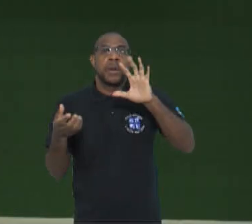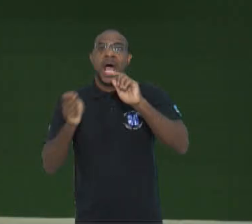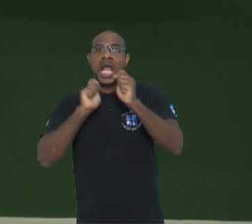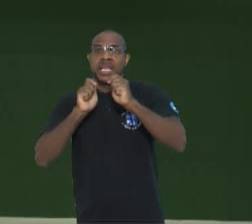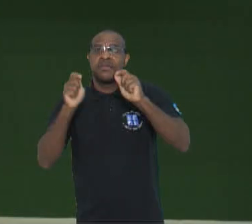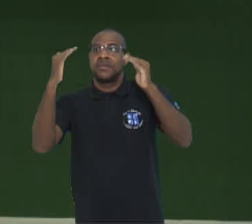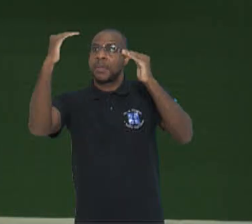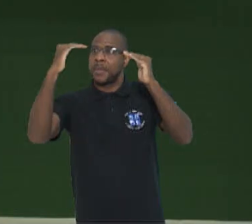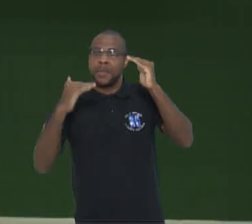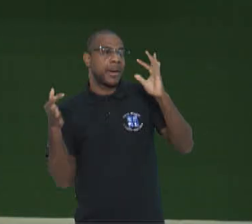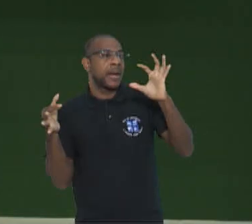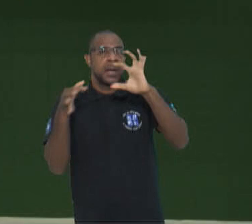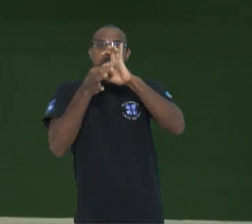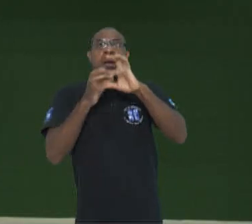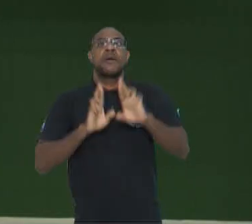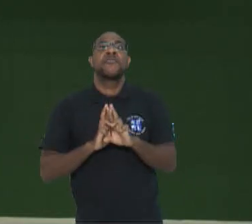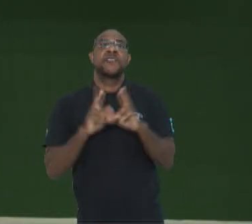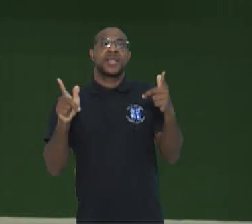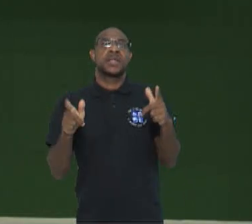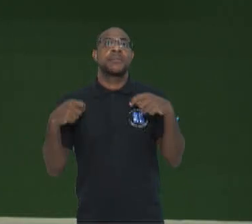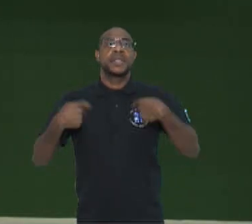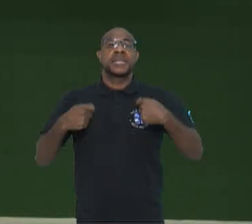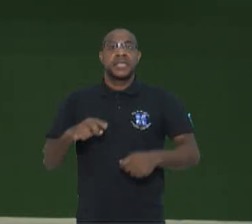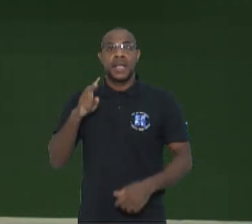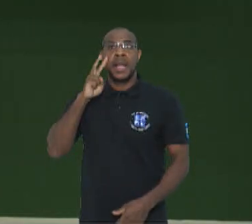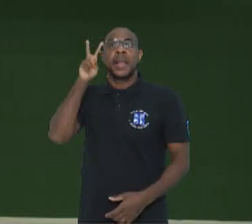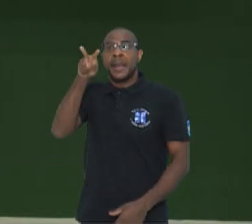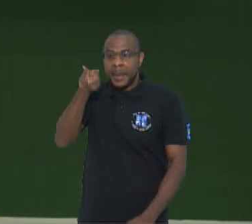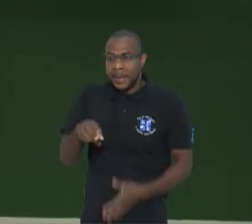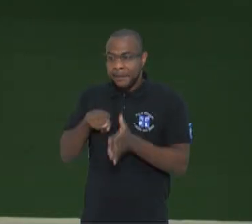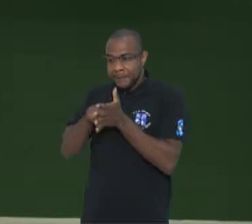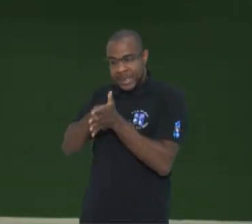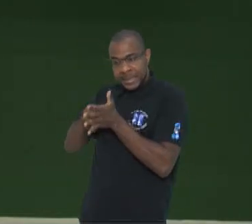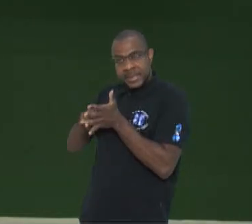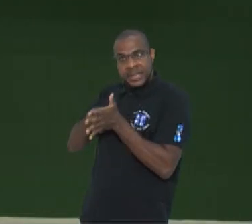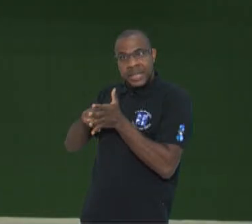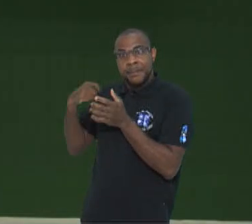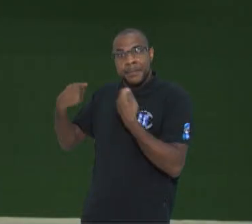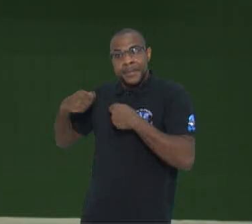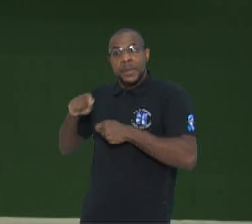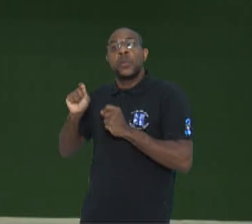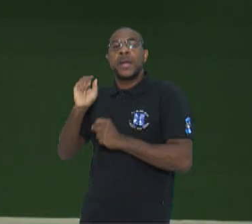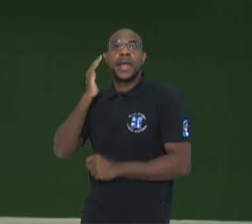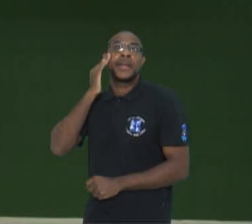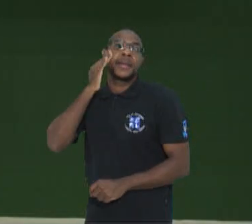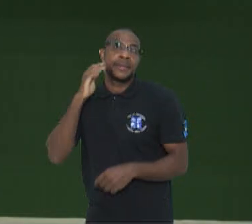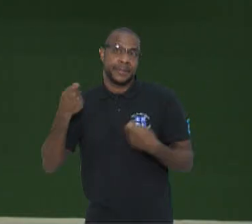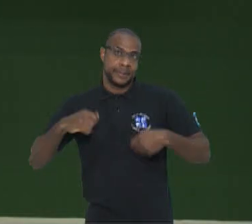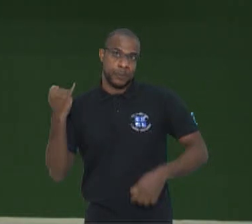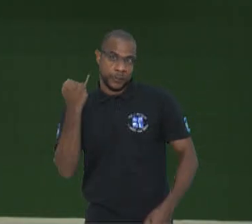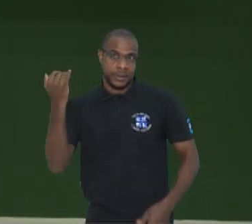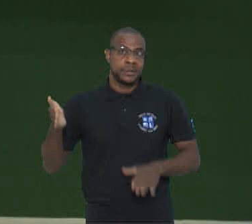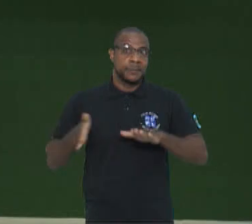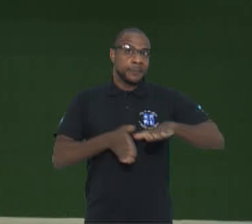me fazer diferença, eu vou ter que ler tudo, fazer pesquisas para eu conseguir entender, certo?